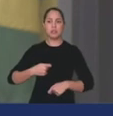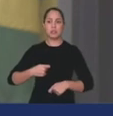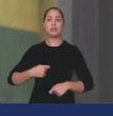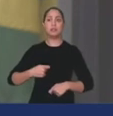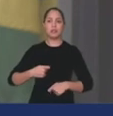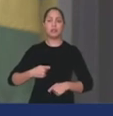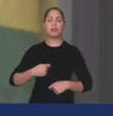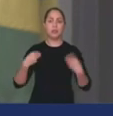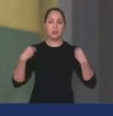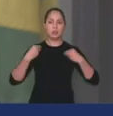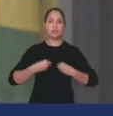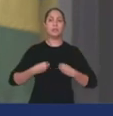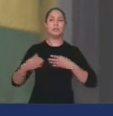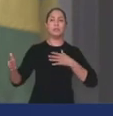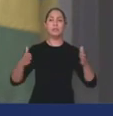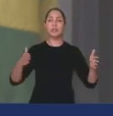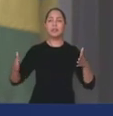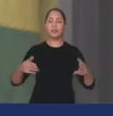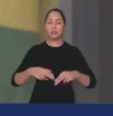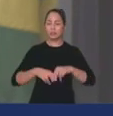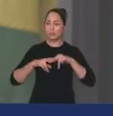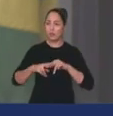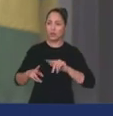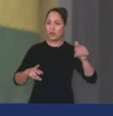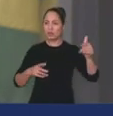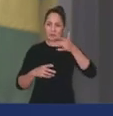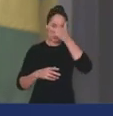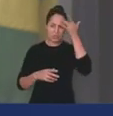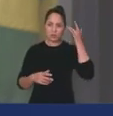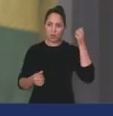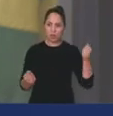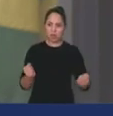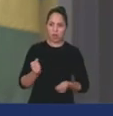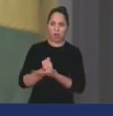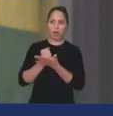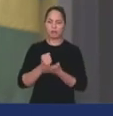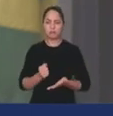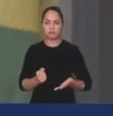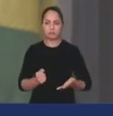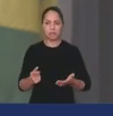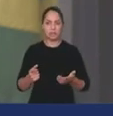tanto tempo ficou, porque alguém estava sabotando a República, como o senador Alcolumbre. Obrigado.